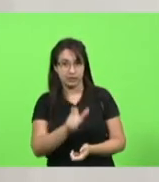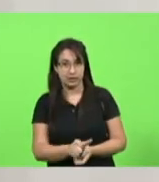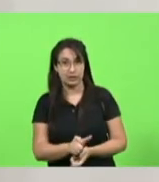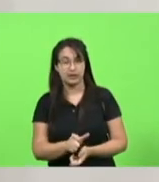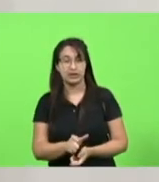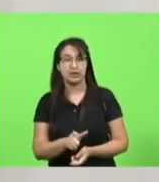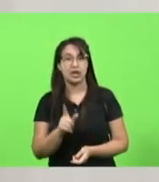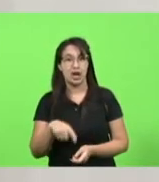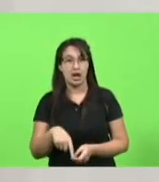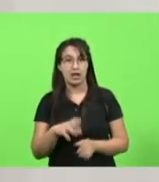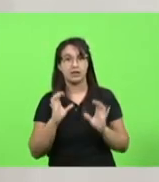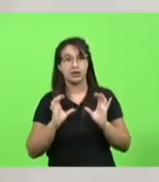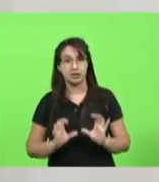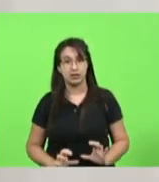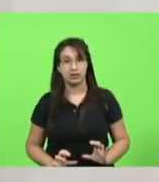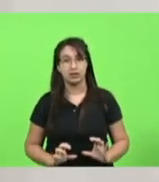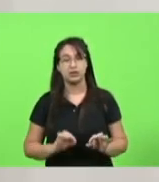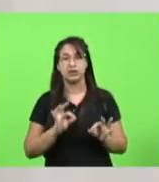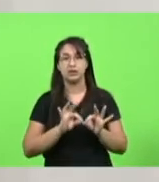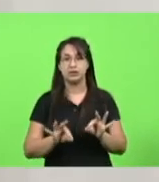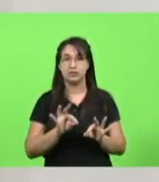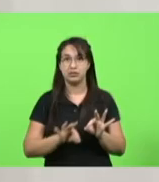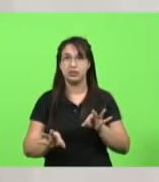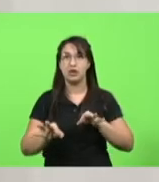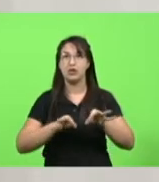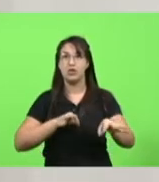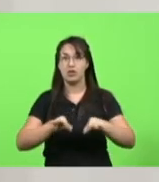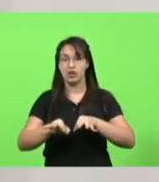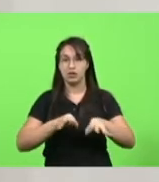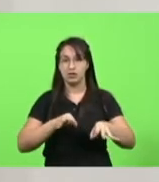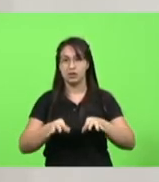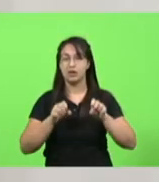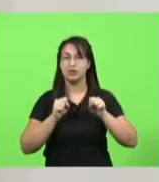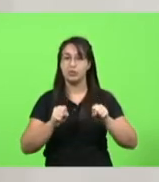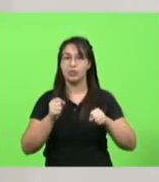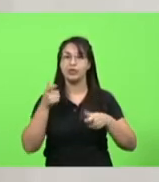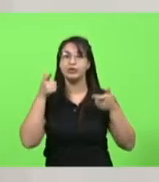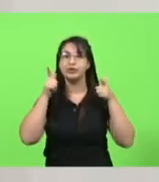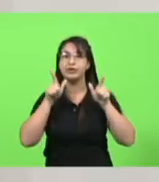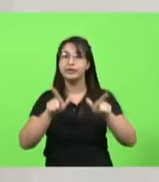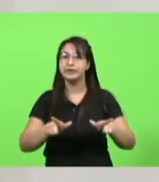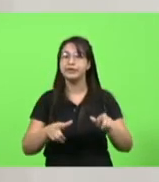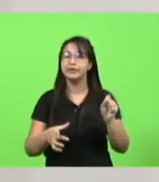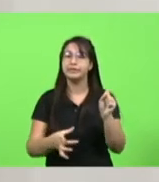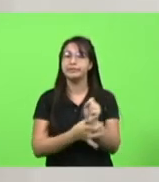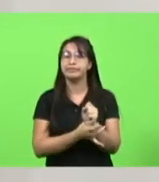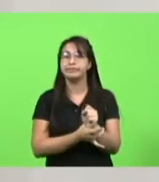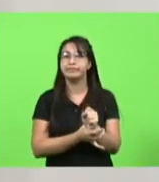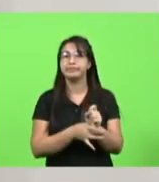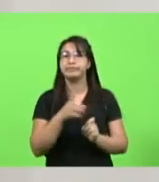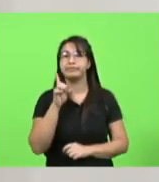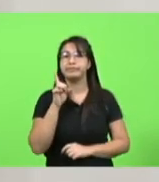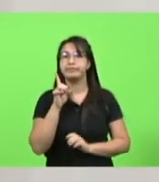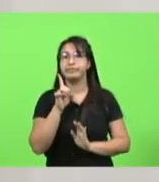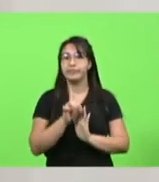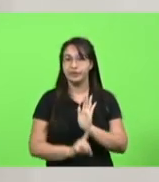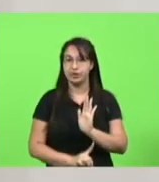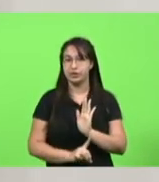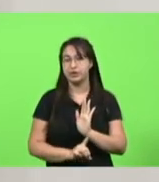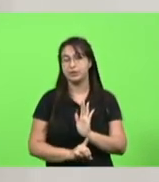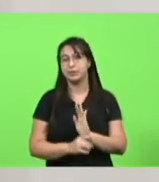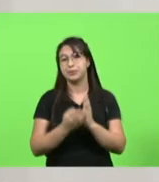aparato institucional, organizado e capaz de garantir a efetividade dos direitos dos